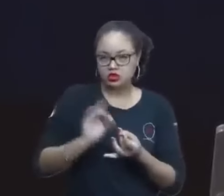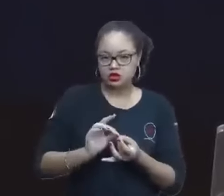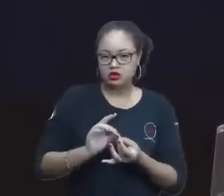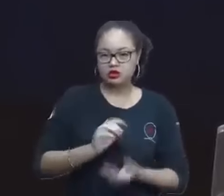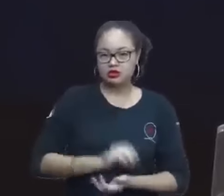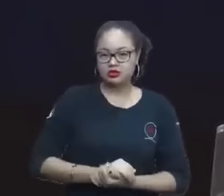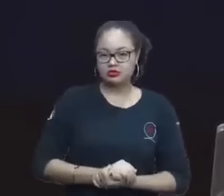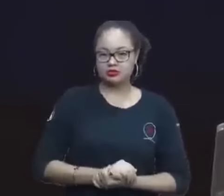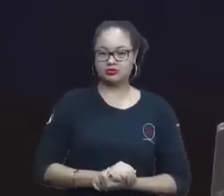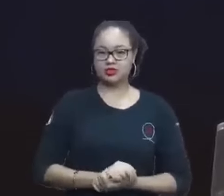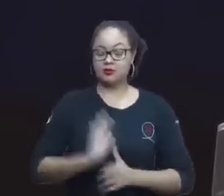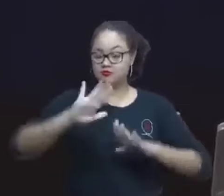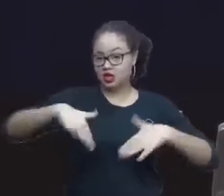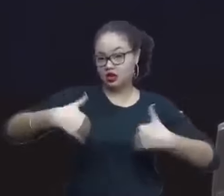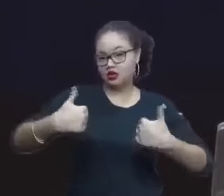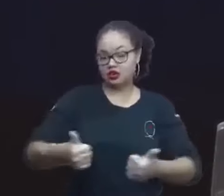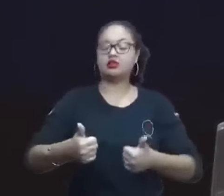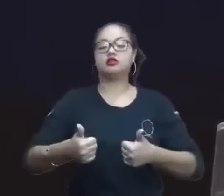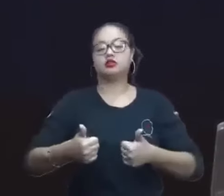sejam